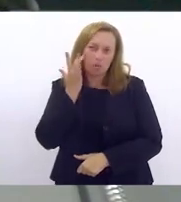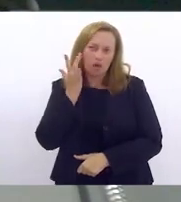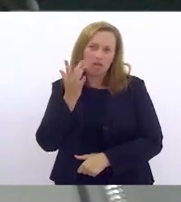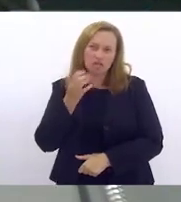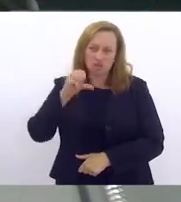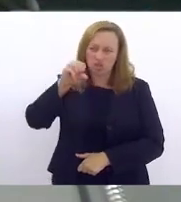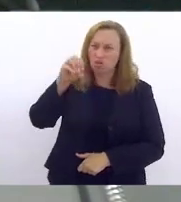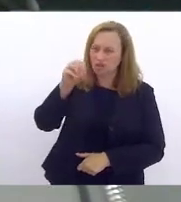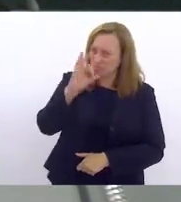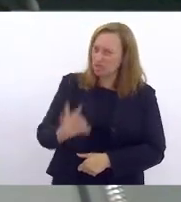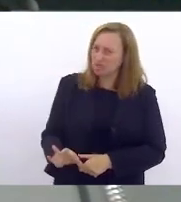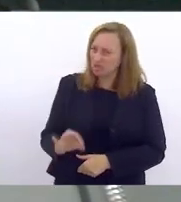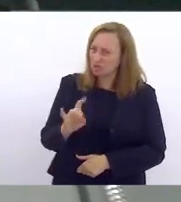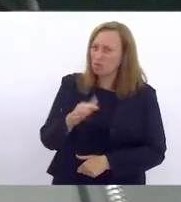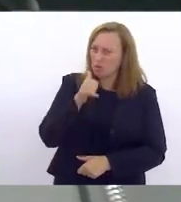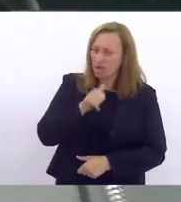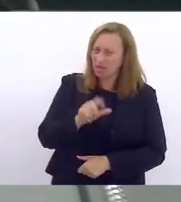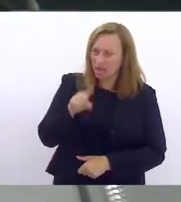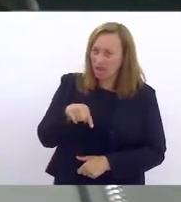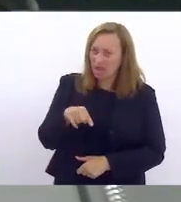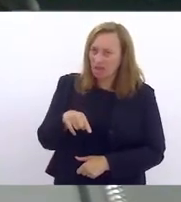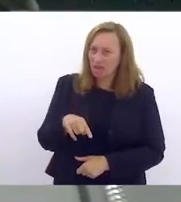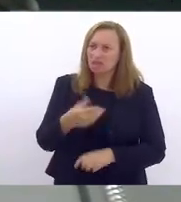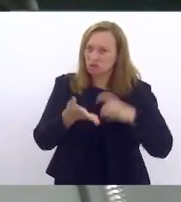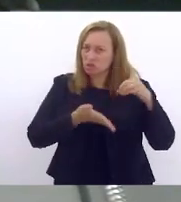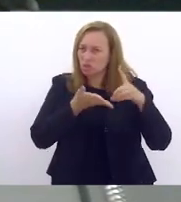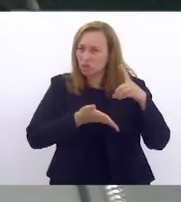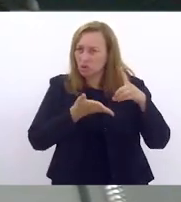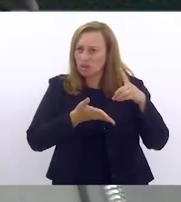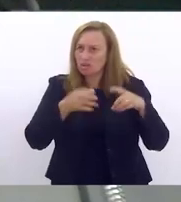de 90%, né? 90%. De doulas?